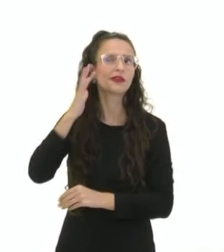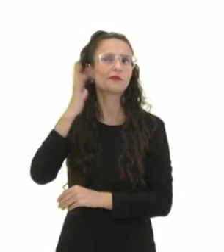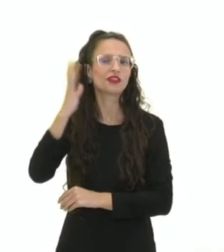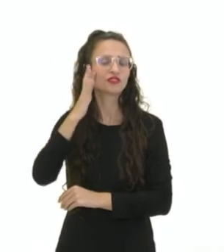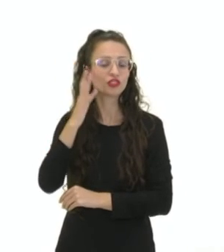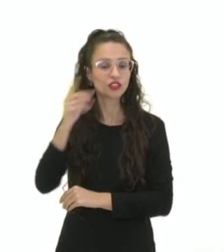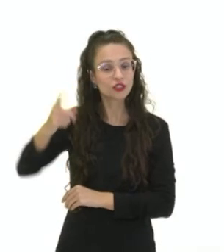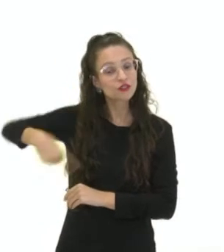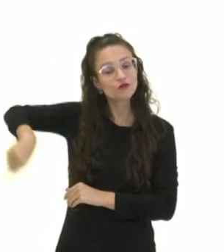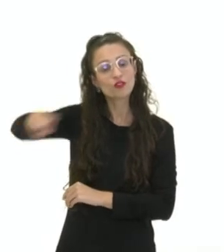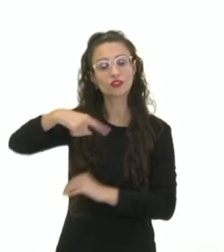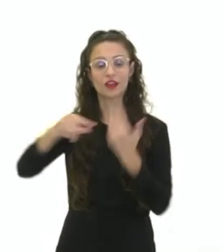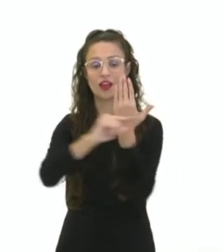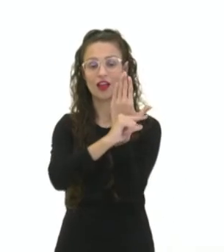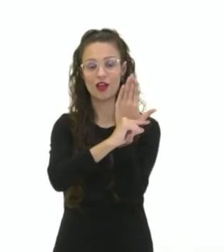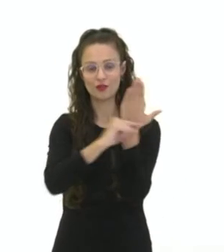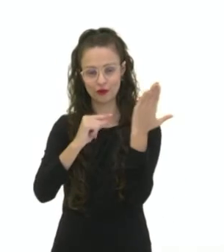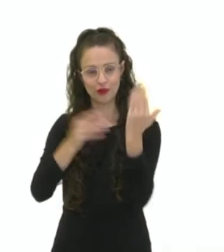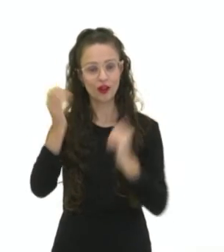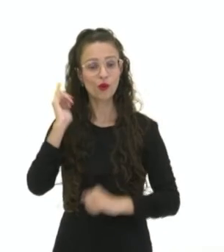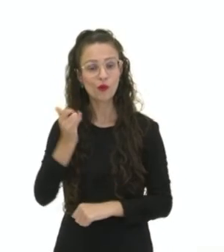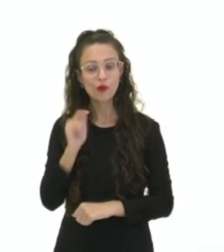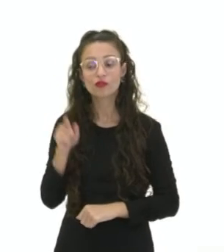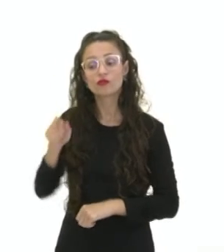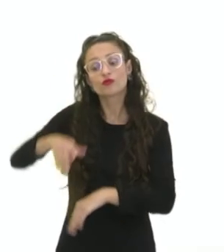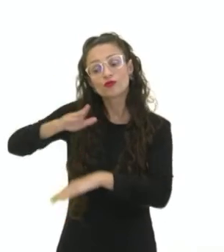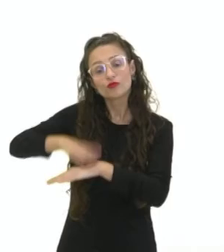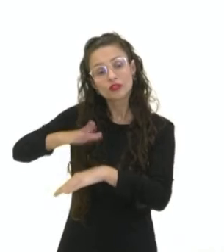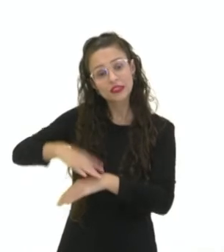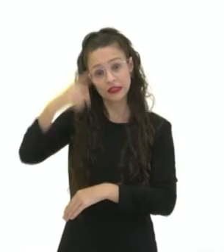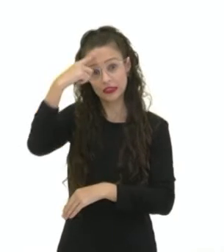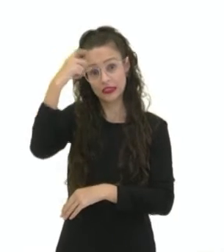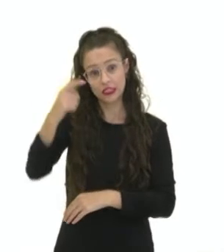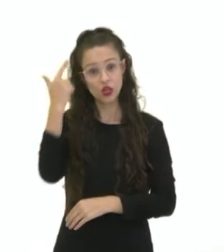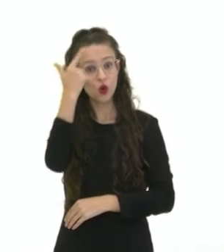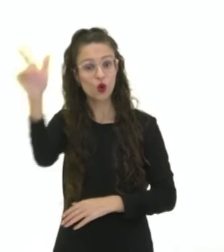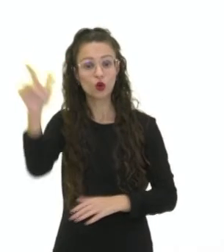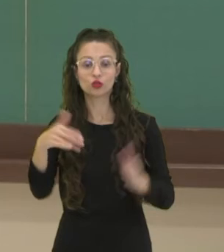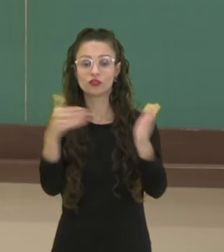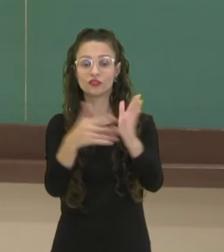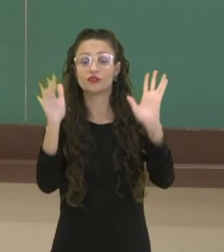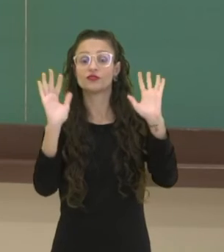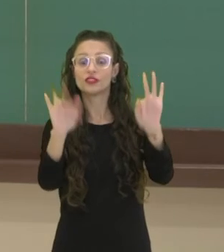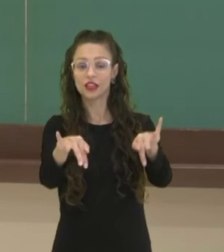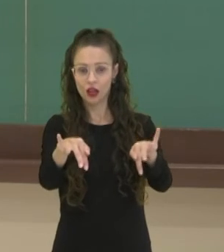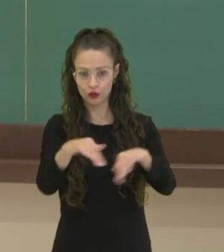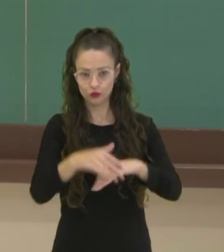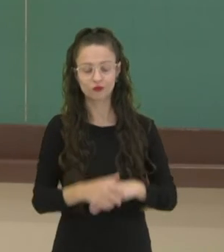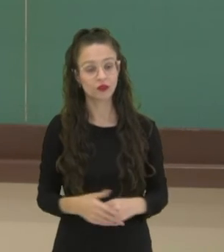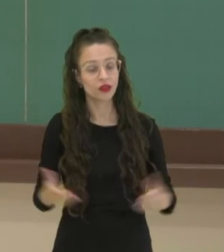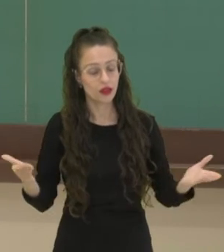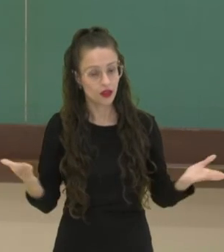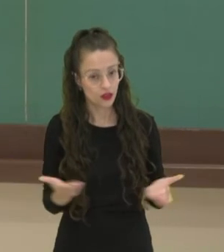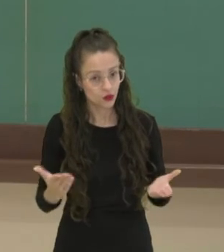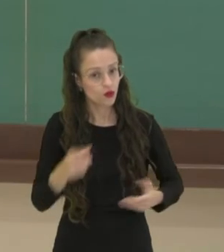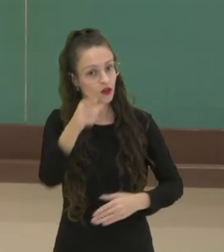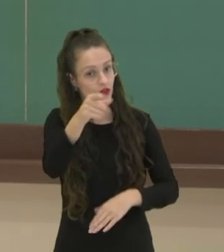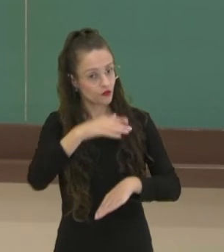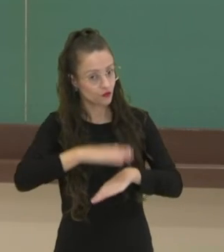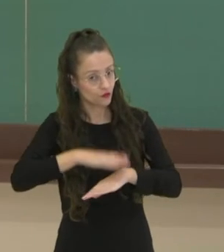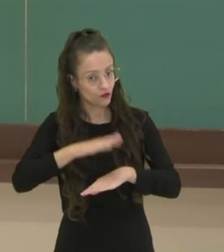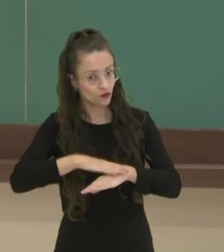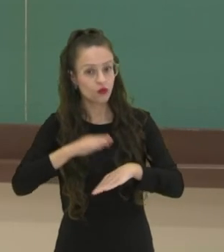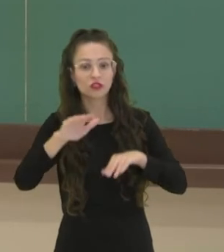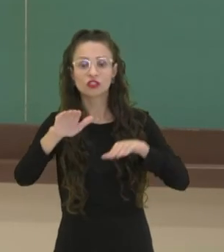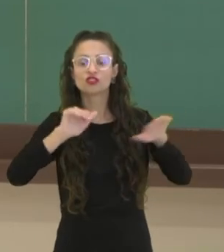vocês são autores do conto e criem um outro final para ele. Então, nesse momento, você vai chamar aí os